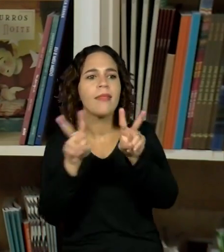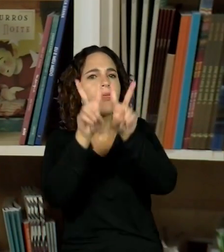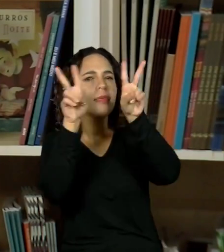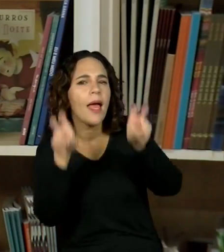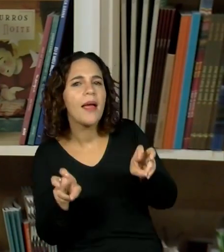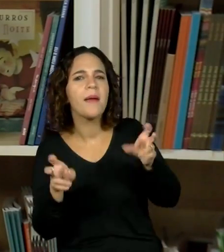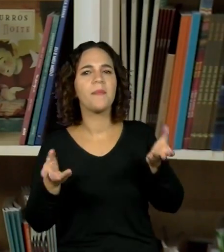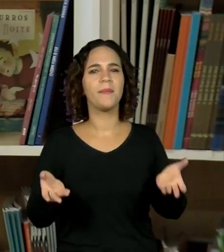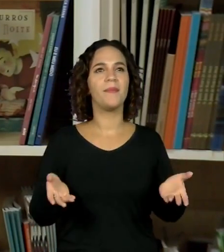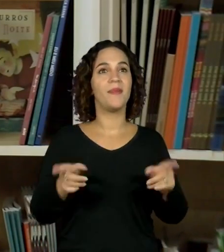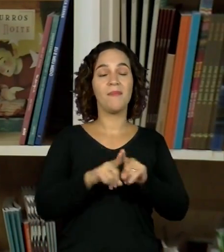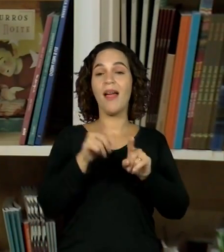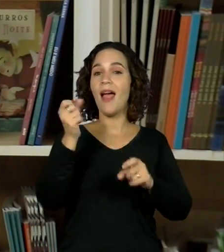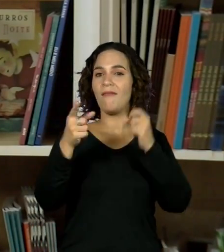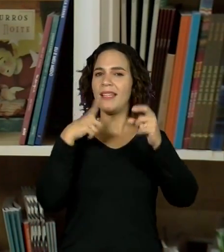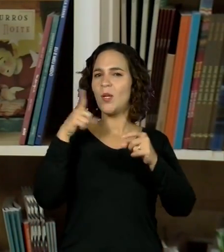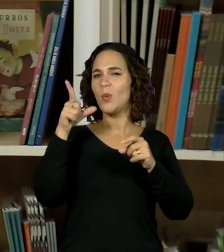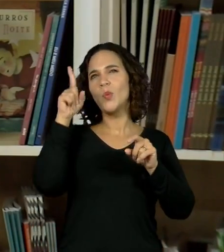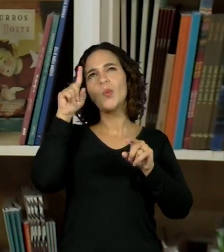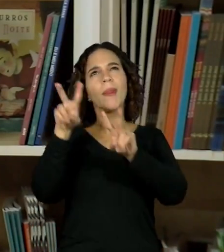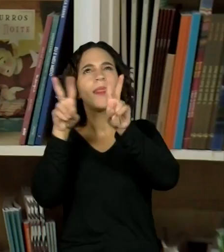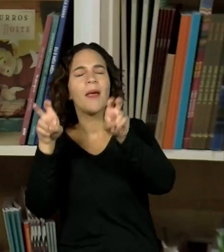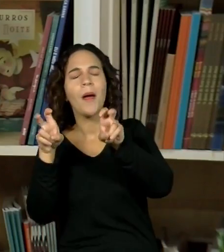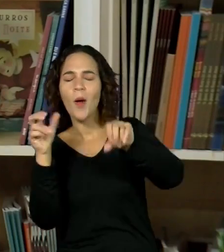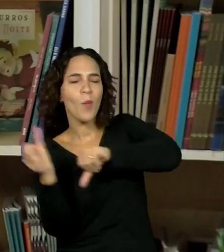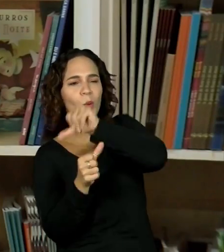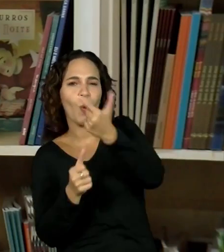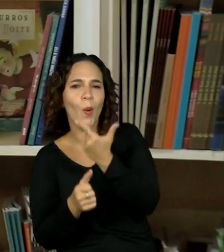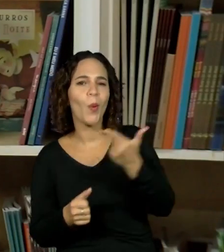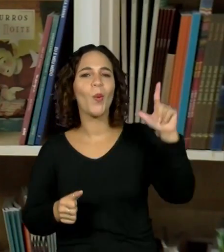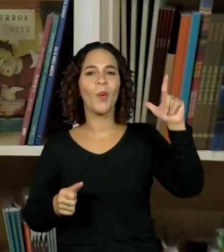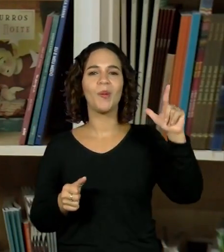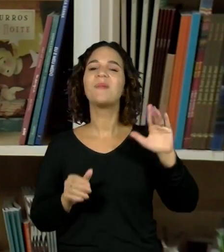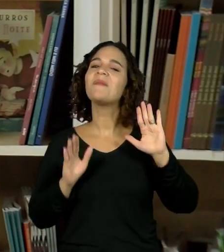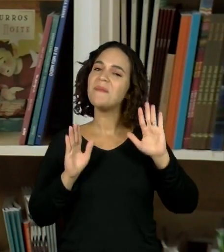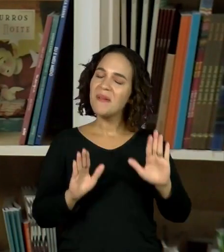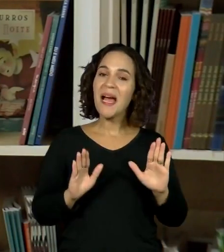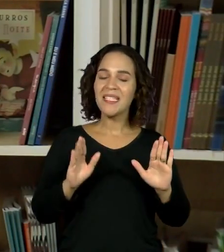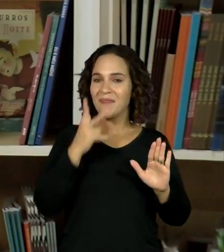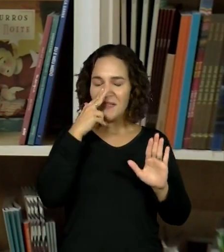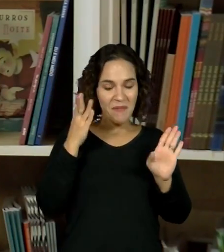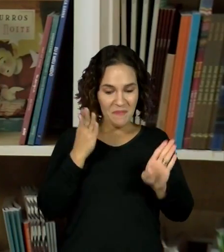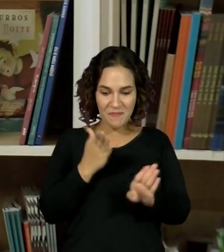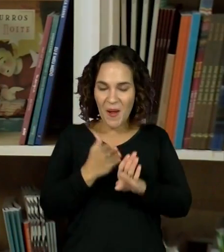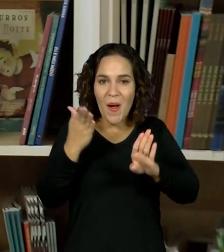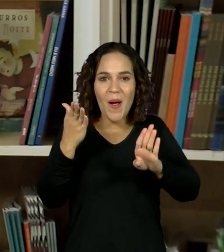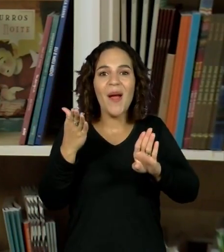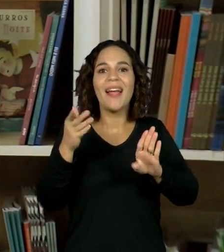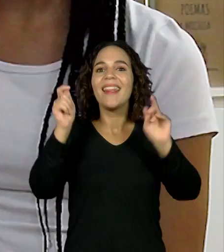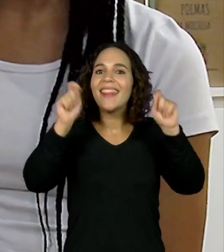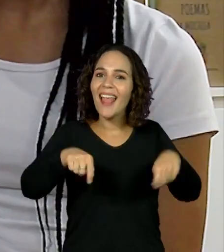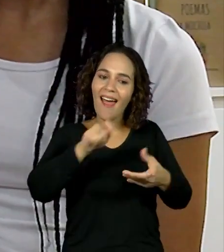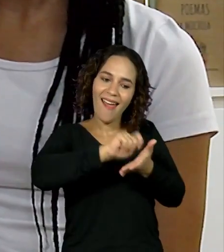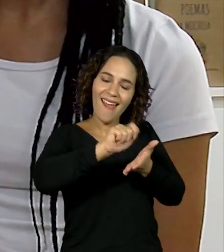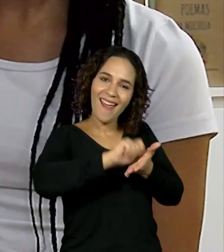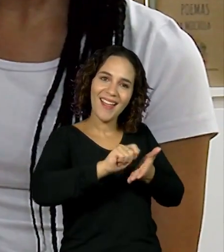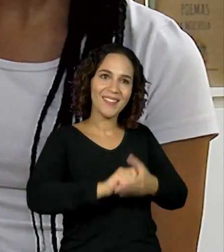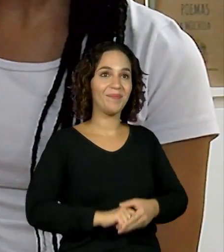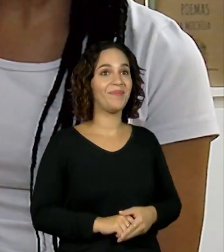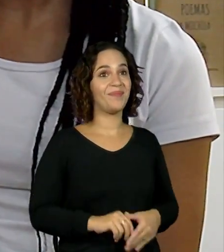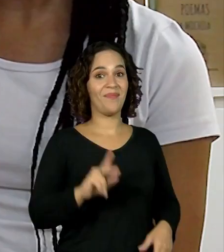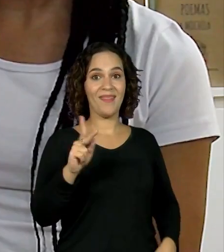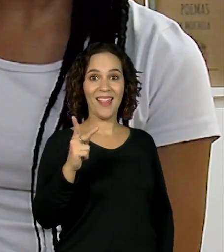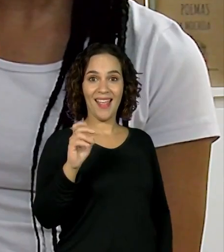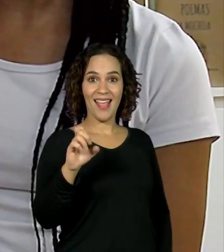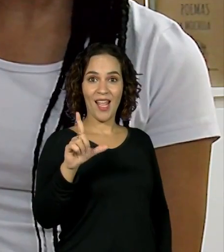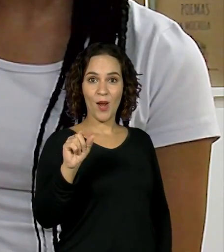imagino que tinham um tema, depois mudaram para outro tema, mas foi isso, a descoberta de poder escrever. Heloísa